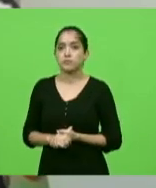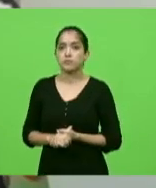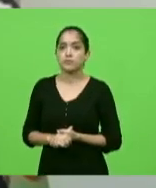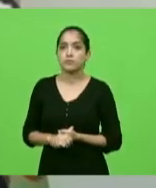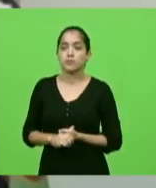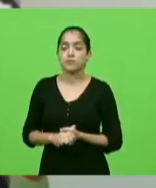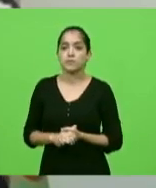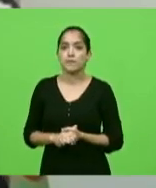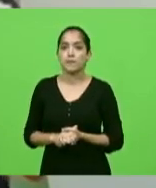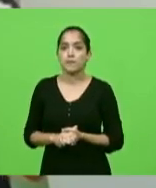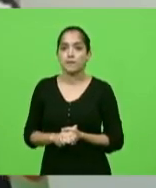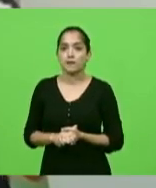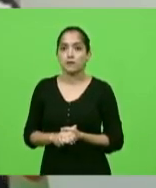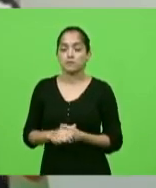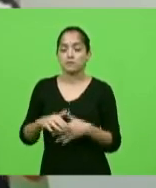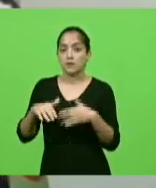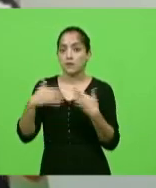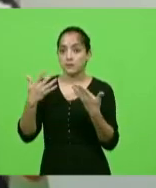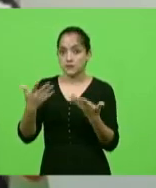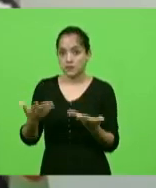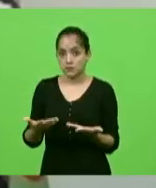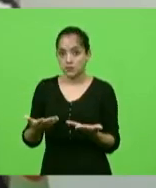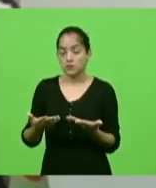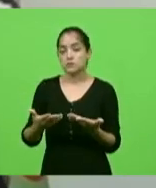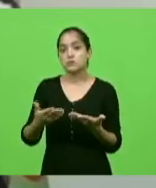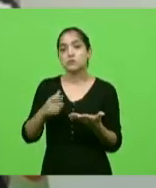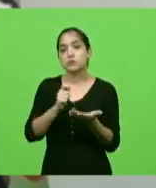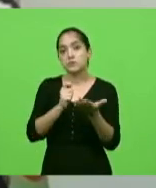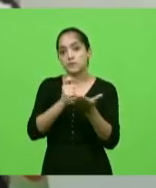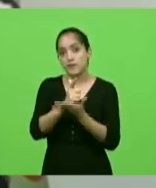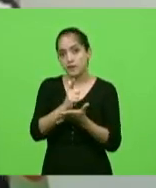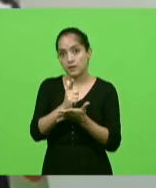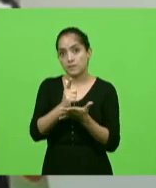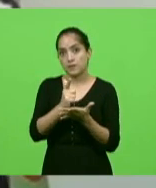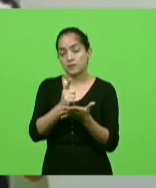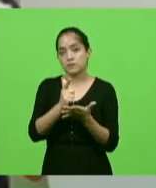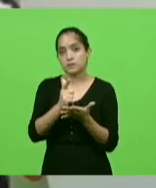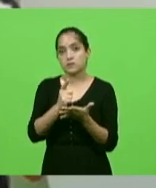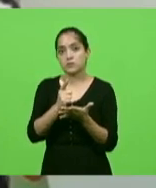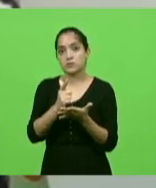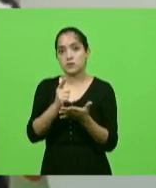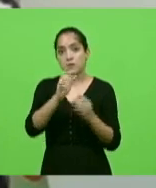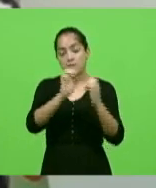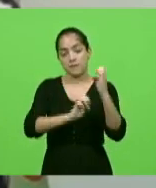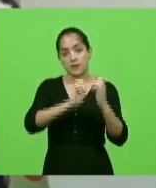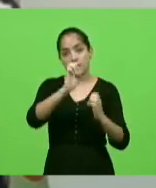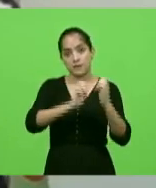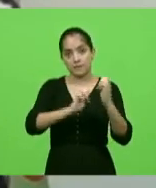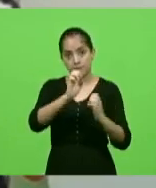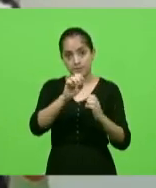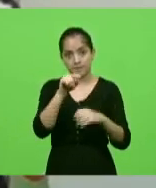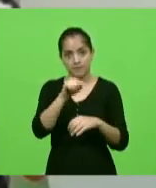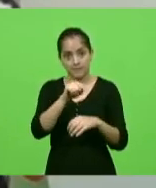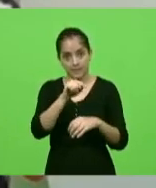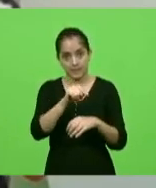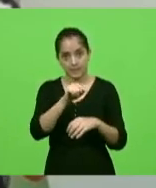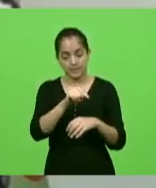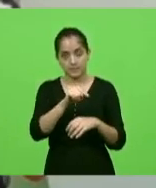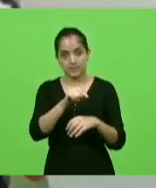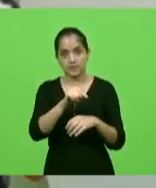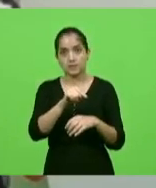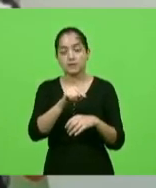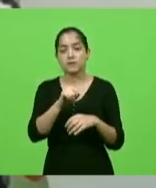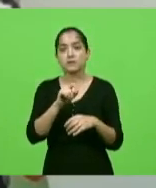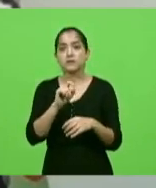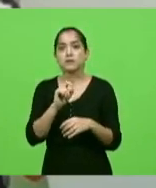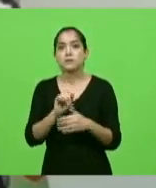a pé apesar disso os pagamentos para a empresa megamed matéria até